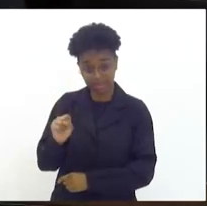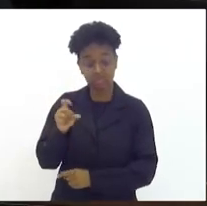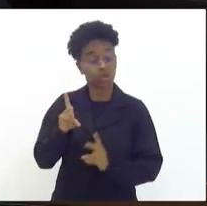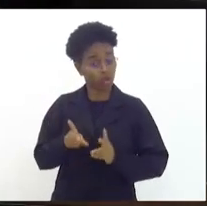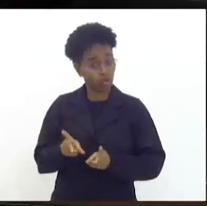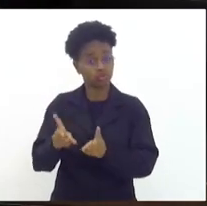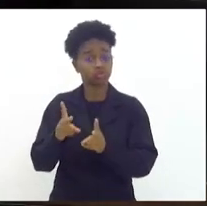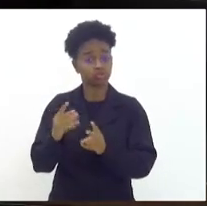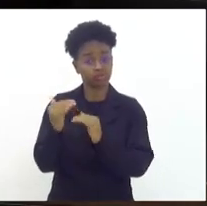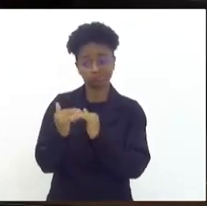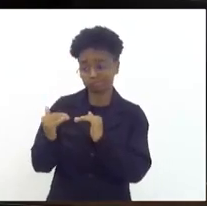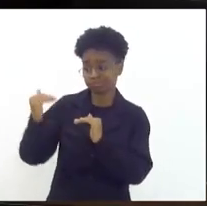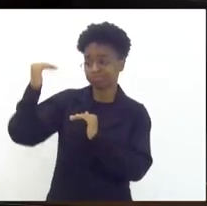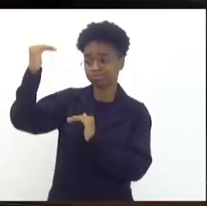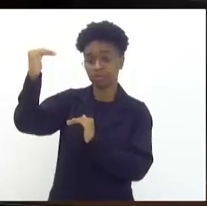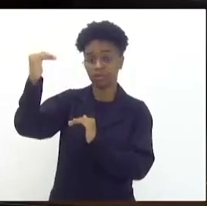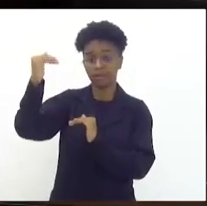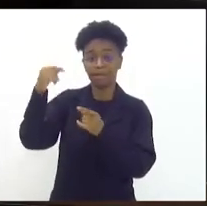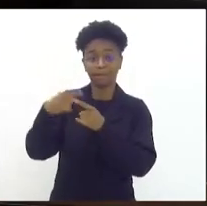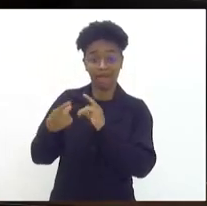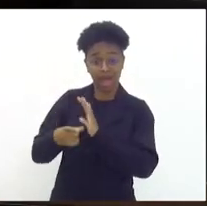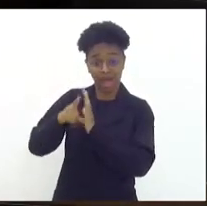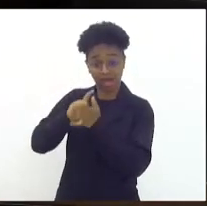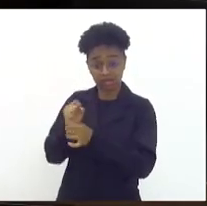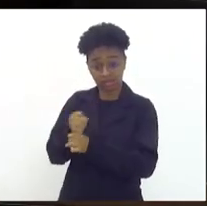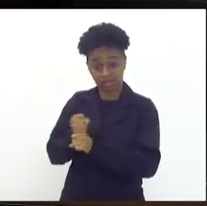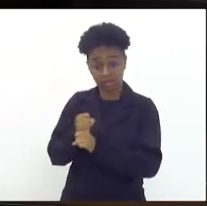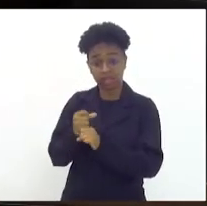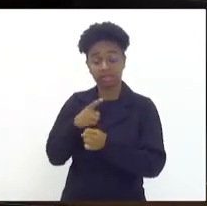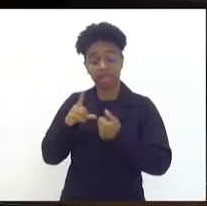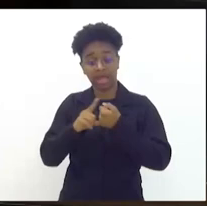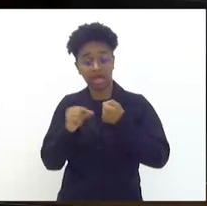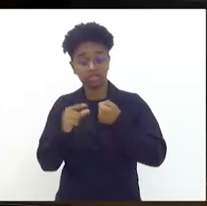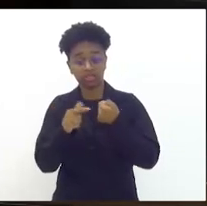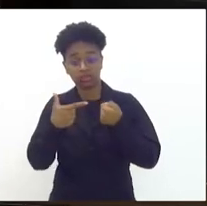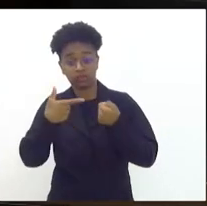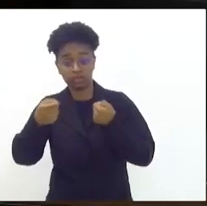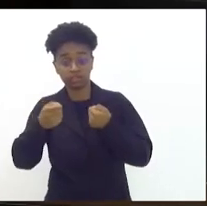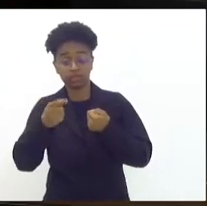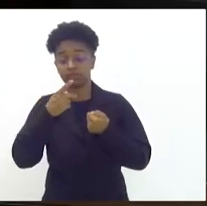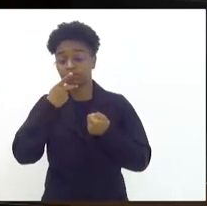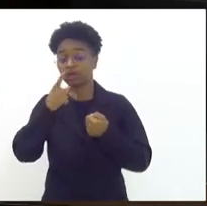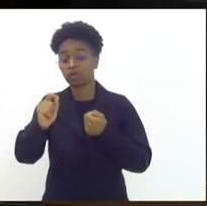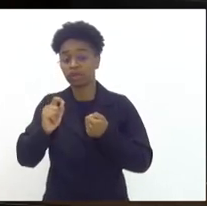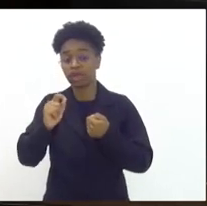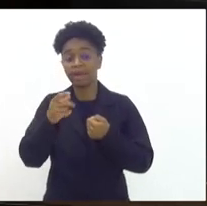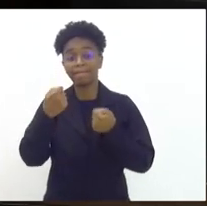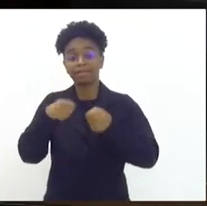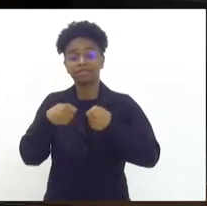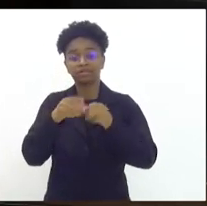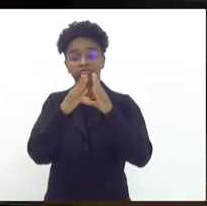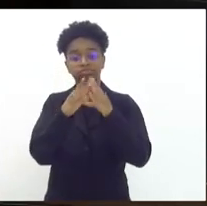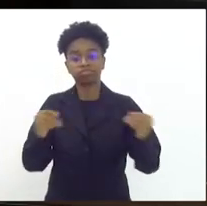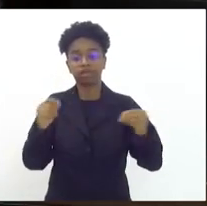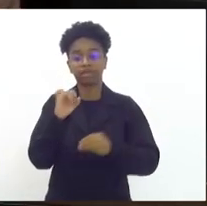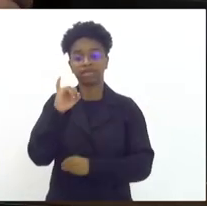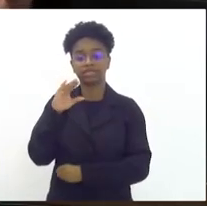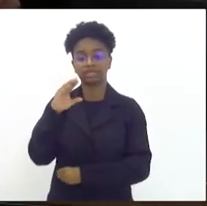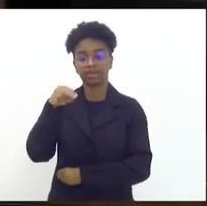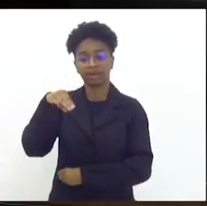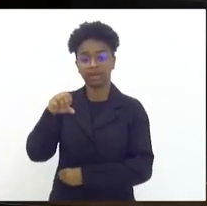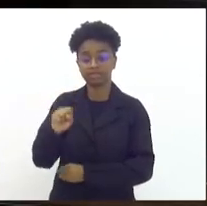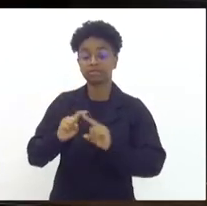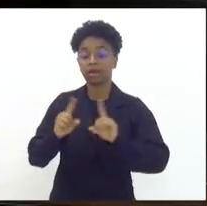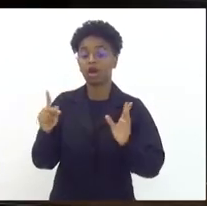as vésperas do ano em que o artigo 20 salvo melhor juízo manda extinguir o ICMS o que que vai